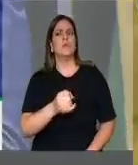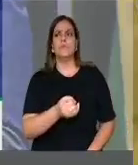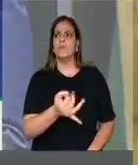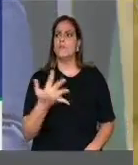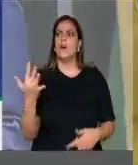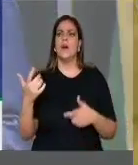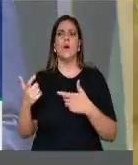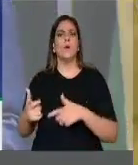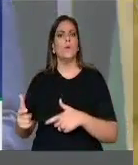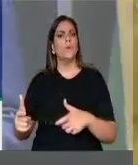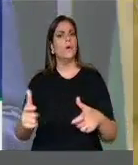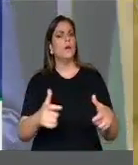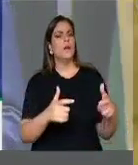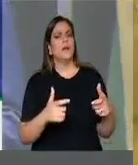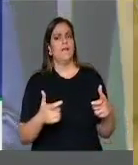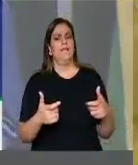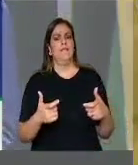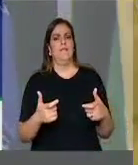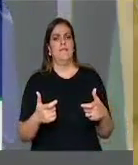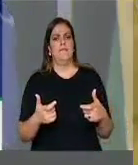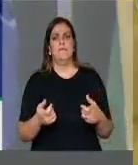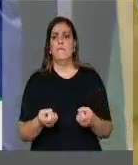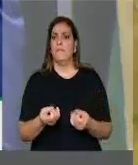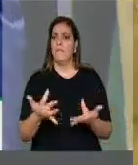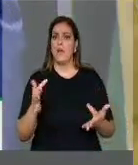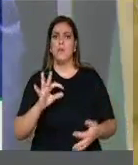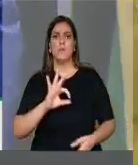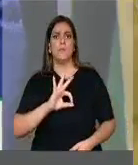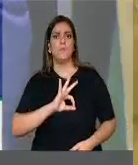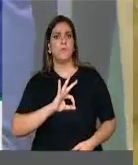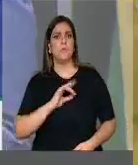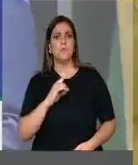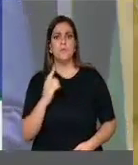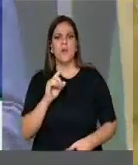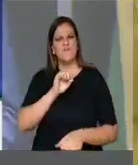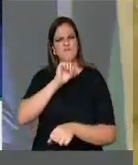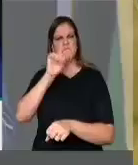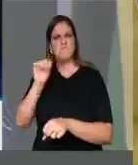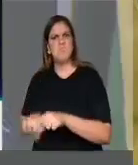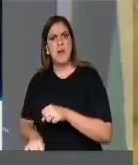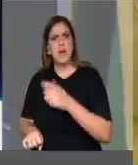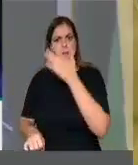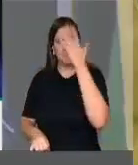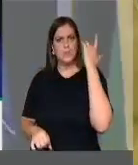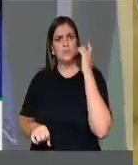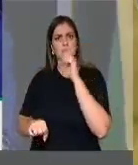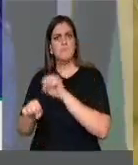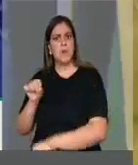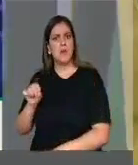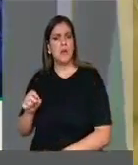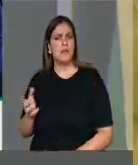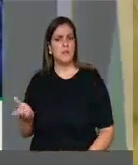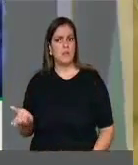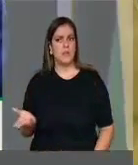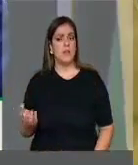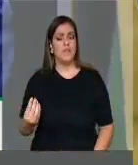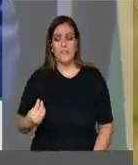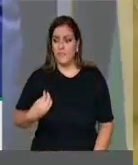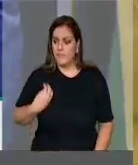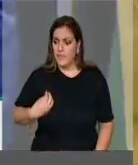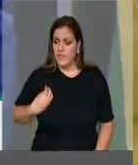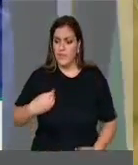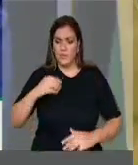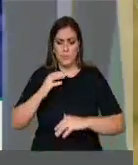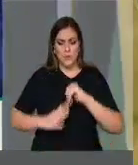outras localidades do nosso país, um grande número de policiais militares sendo assassinados. Pessoas essas que dedicam a sua vida, a